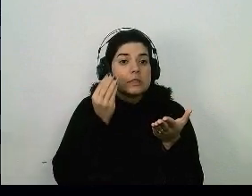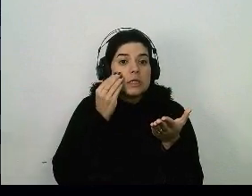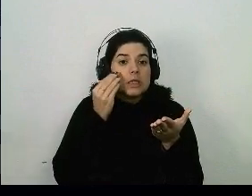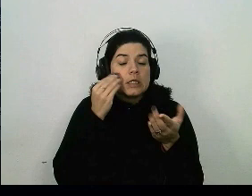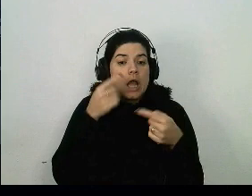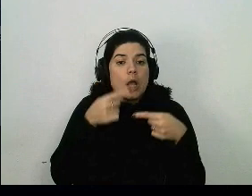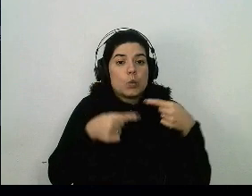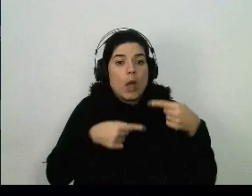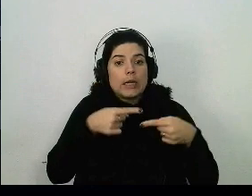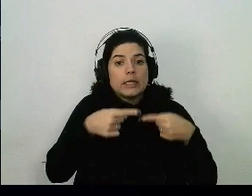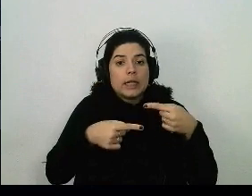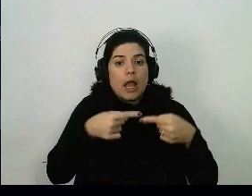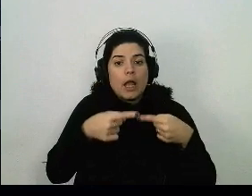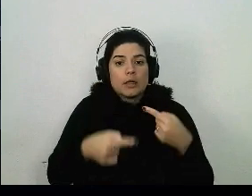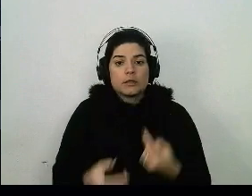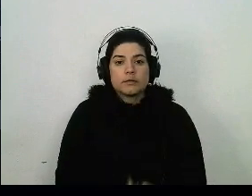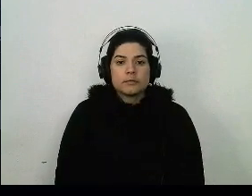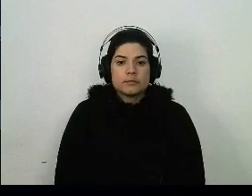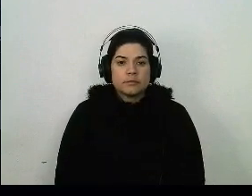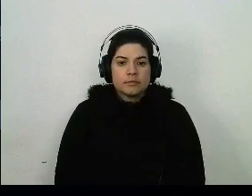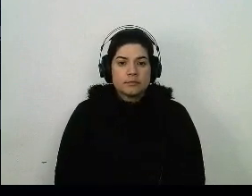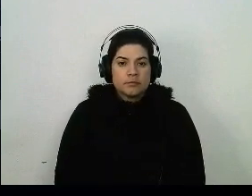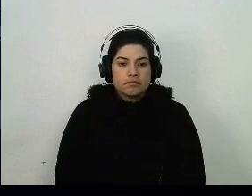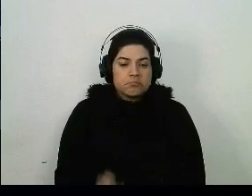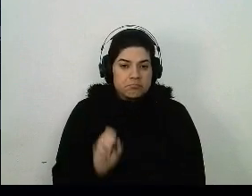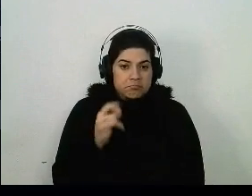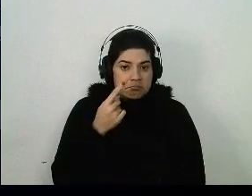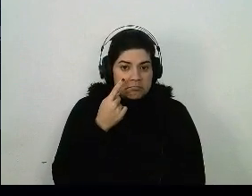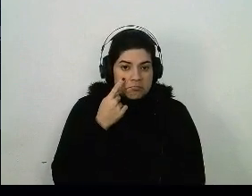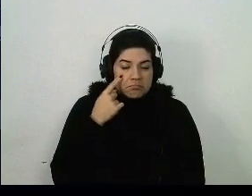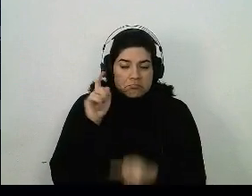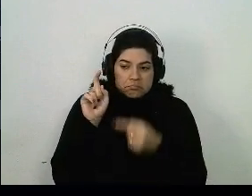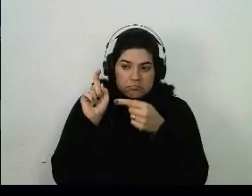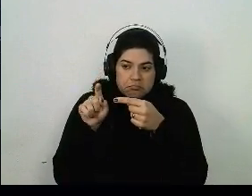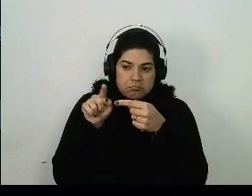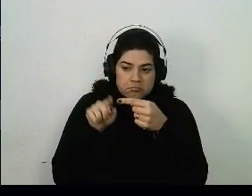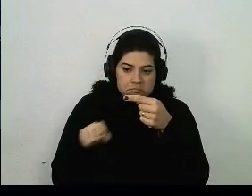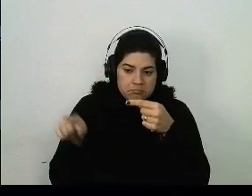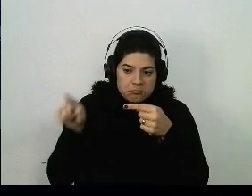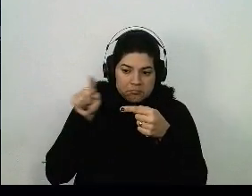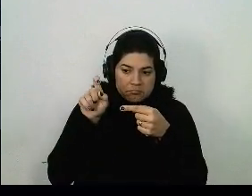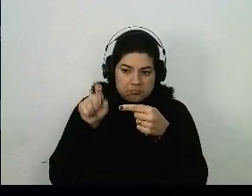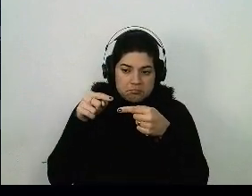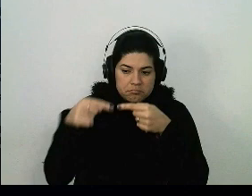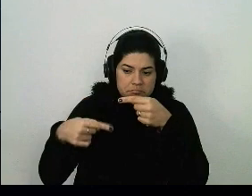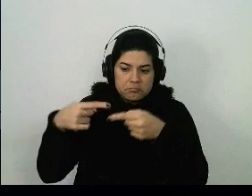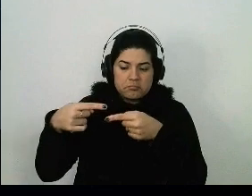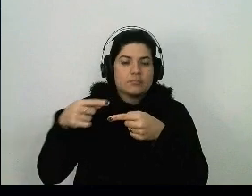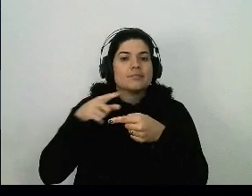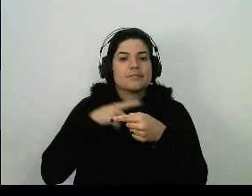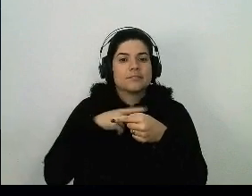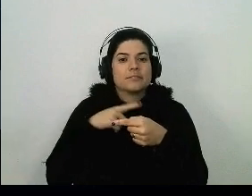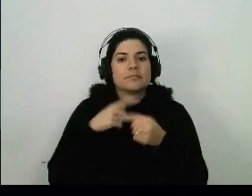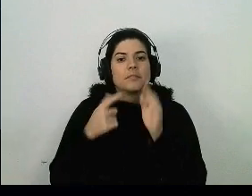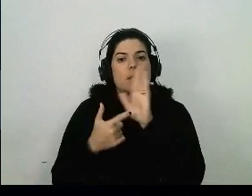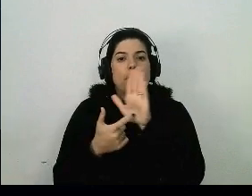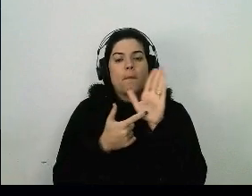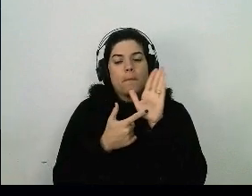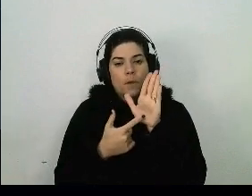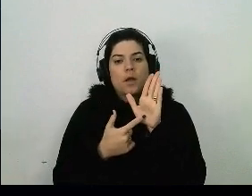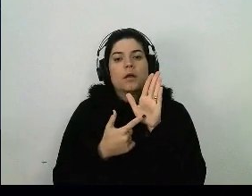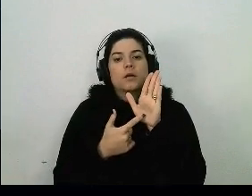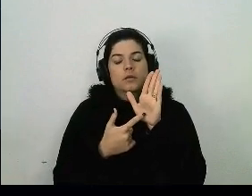Result. Se eu atualizar aqui, ó, já aparece minha entidade Balance